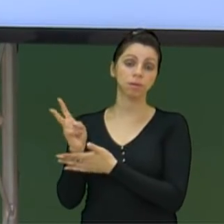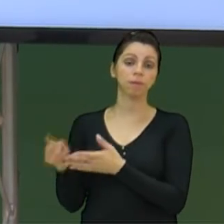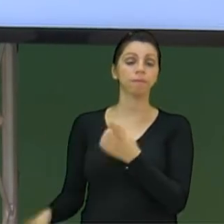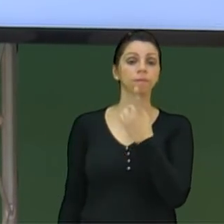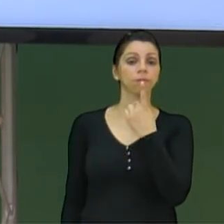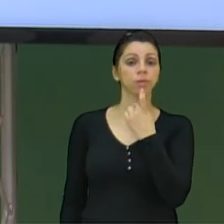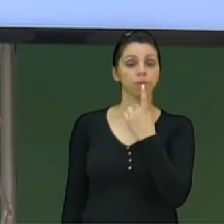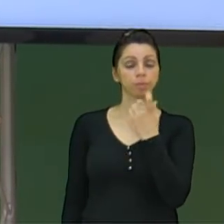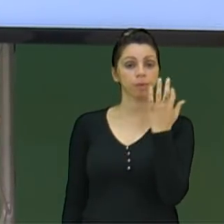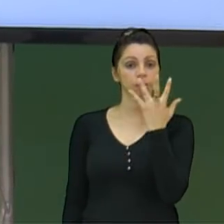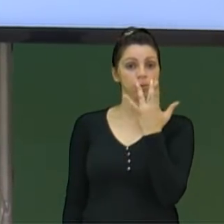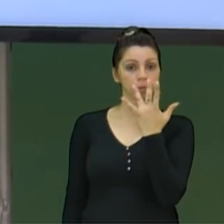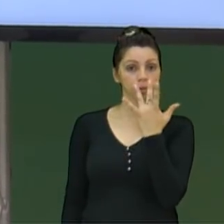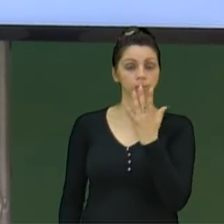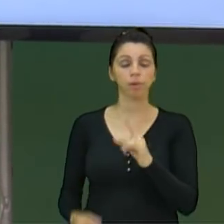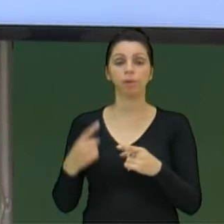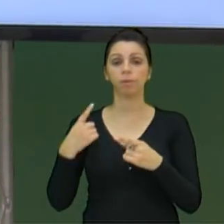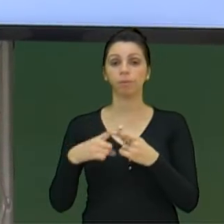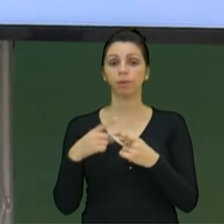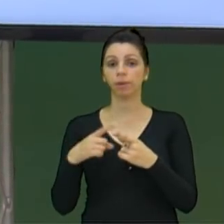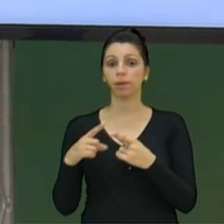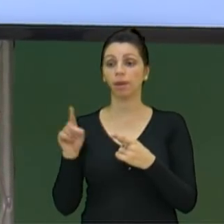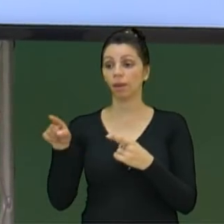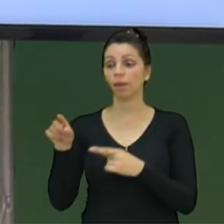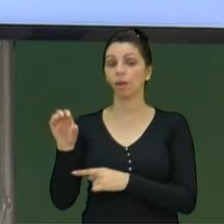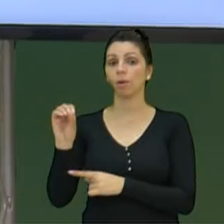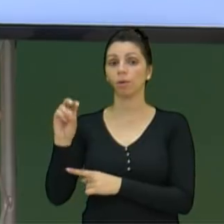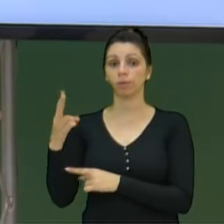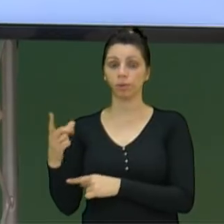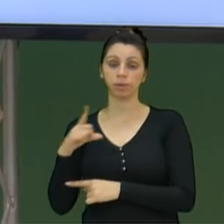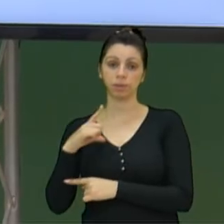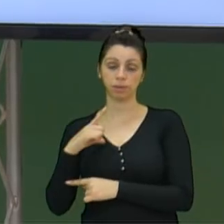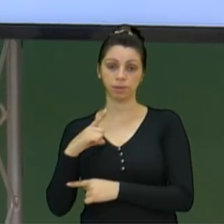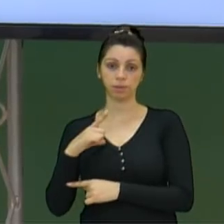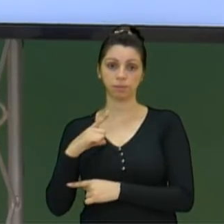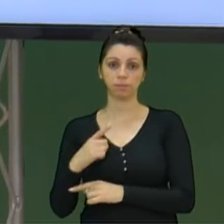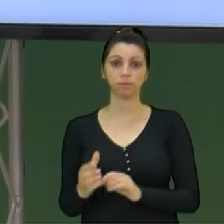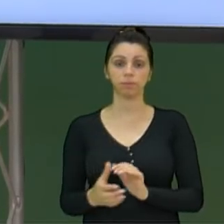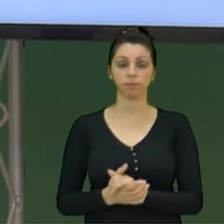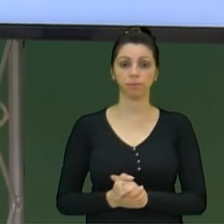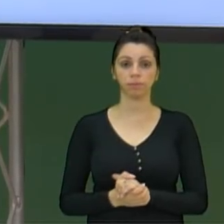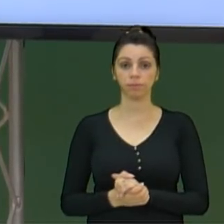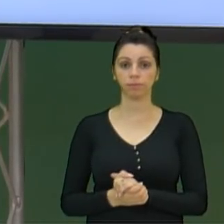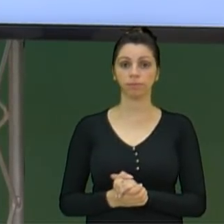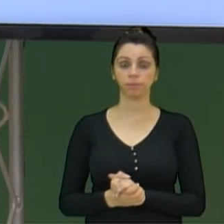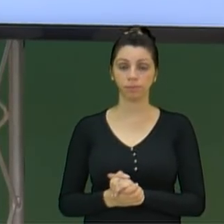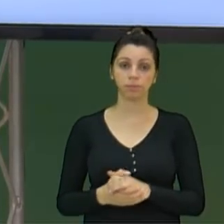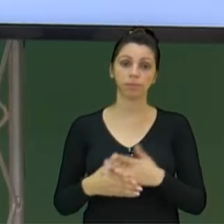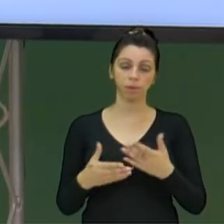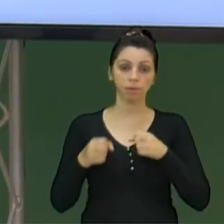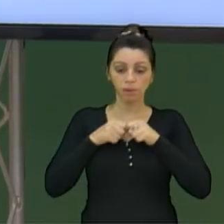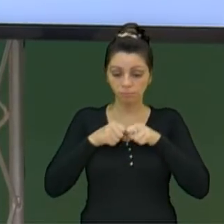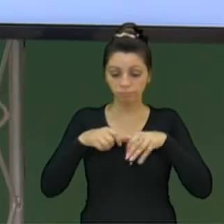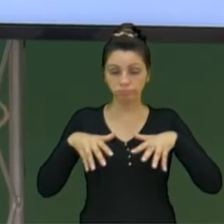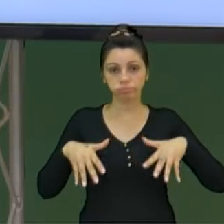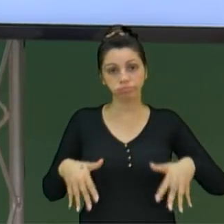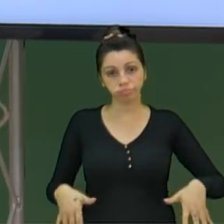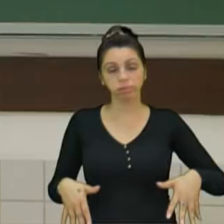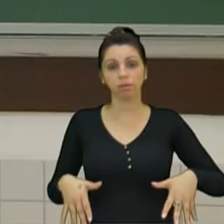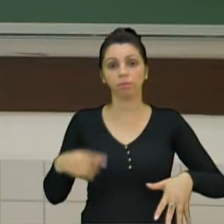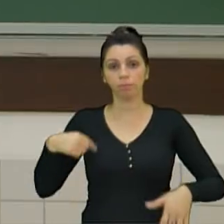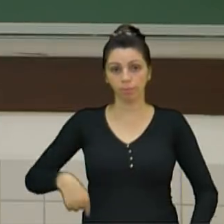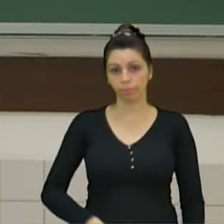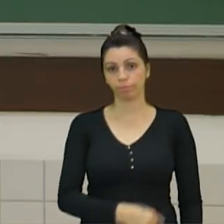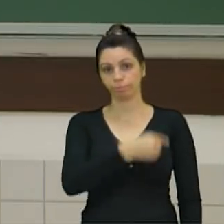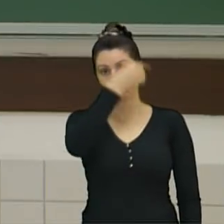estar pintado de vermelho, porque é o sangue arterial, o sangue rico em oxigênio, que vai ser distribuído para o corpo todo.